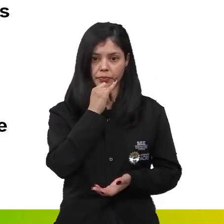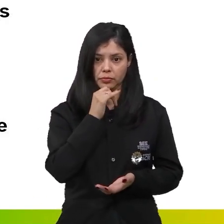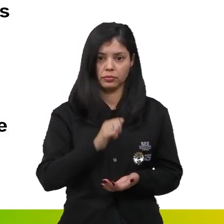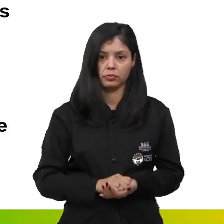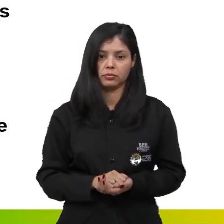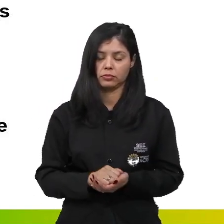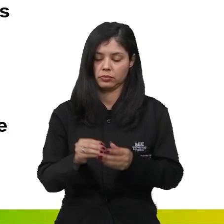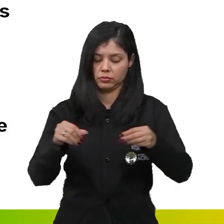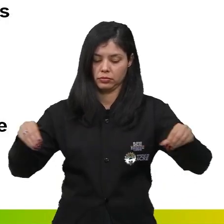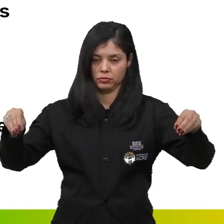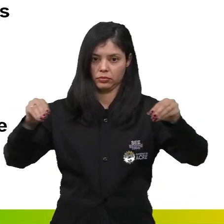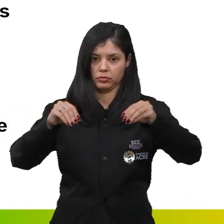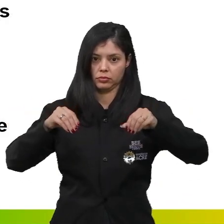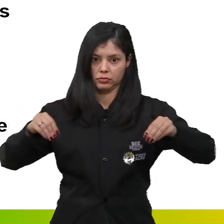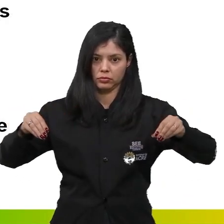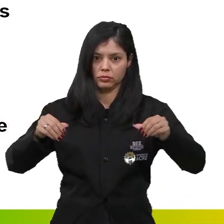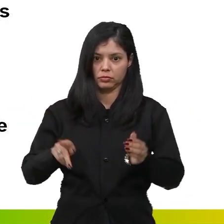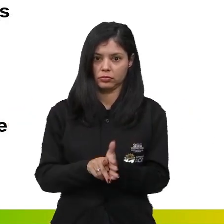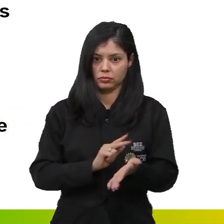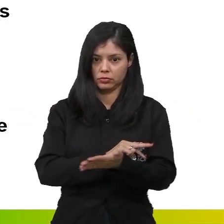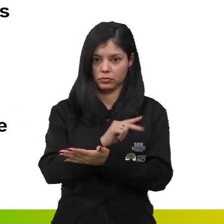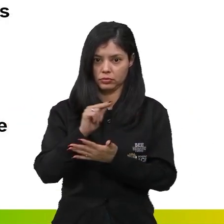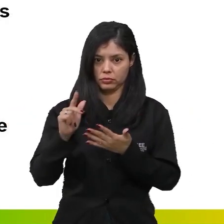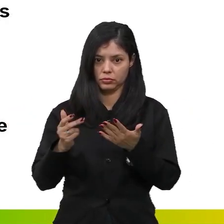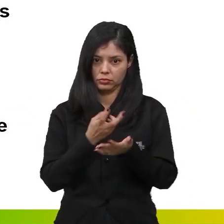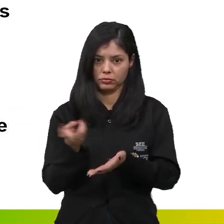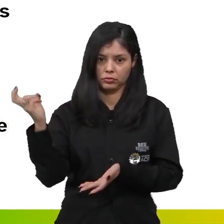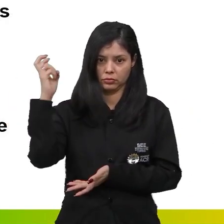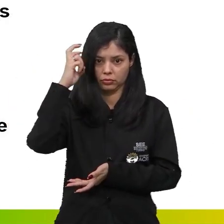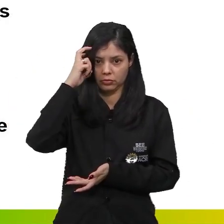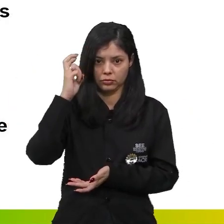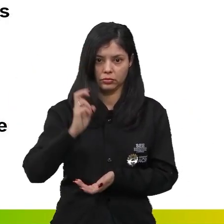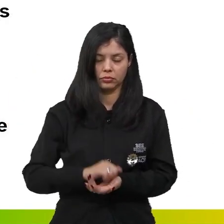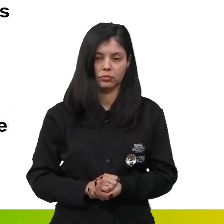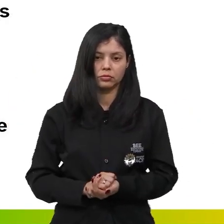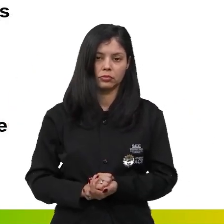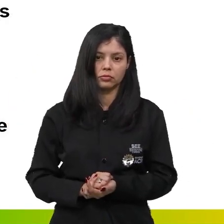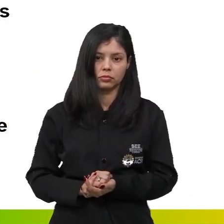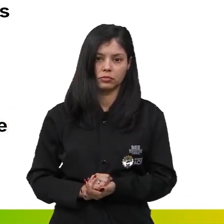o solo favorável a diversas culturas,